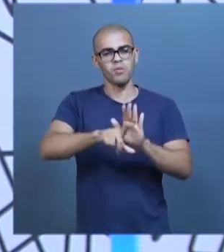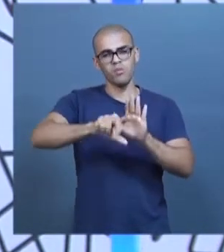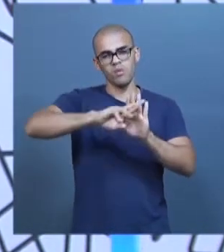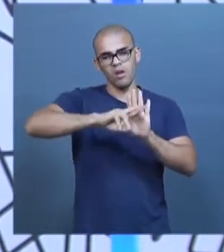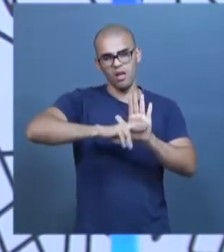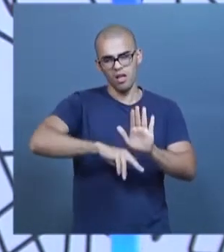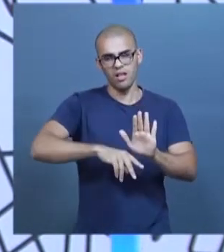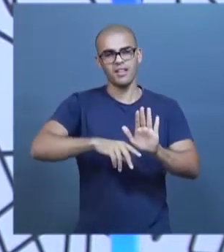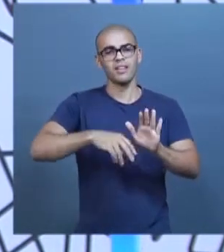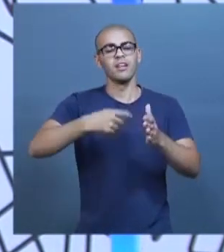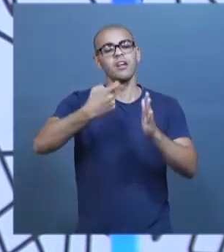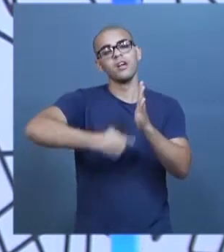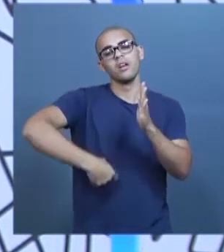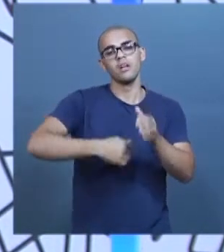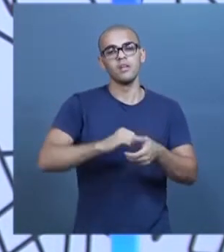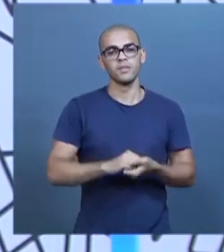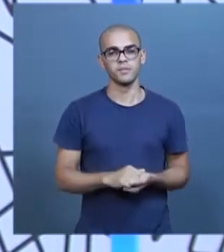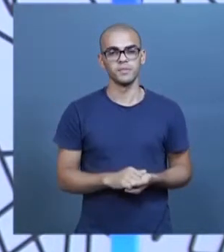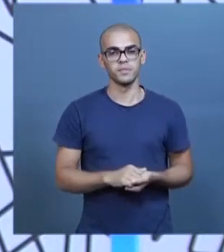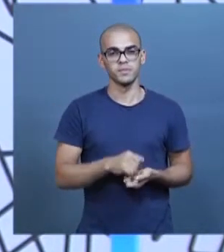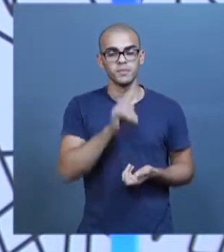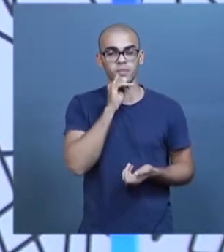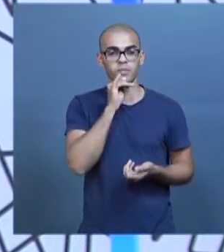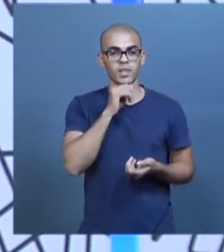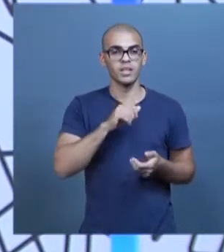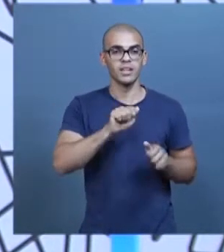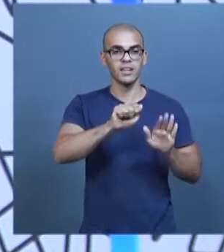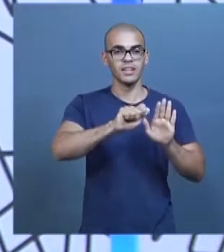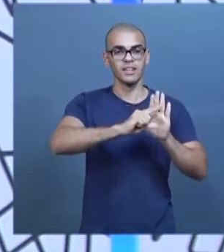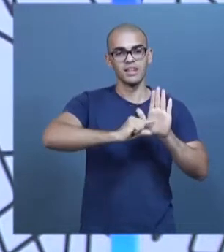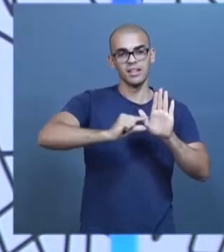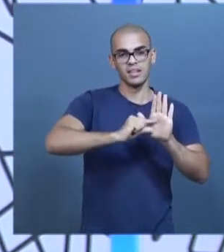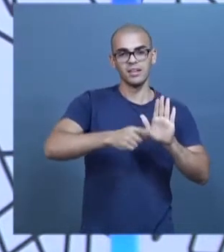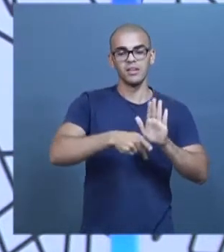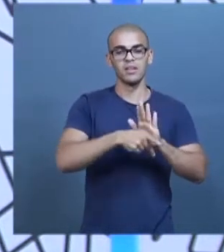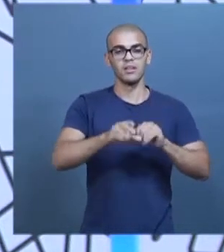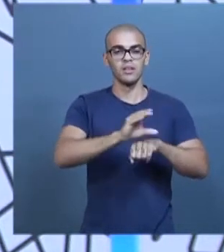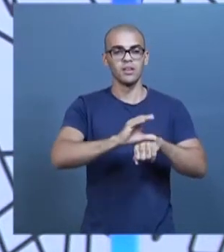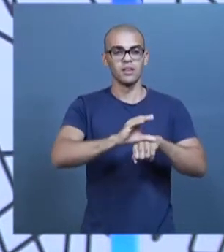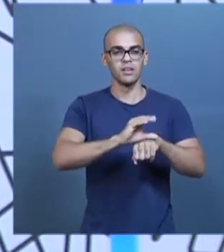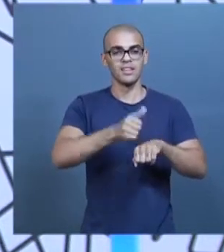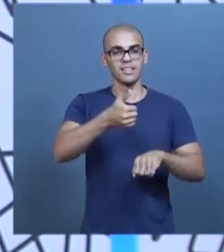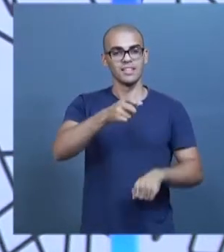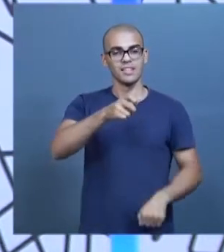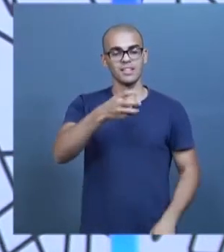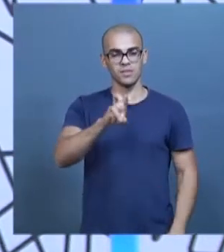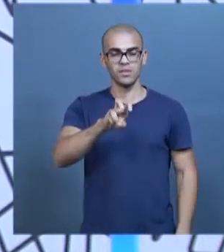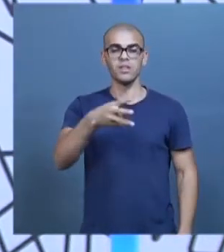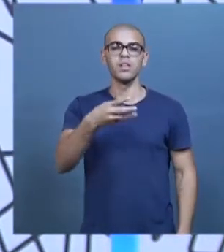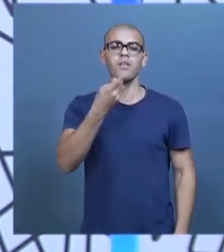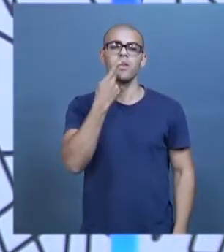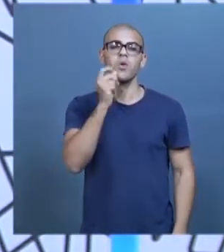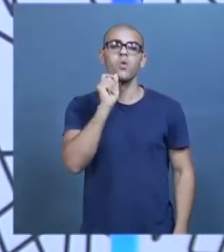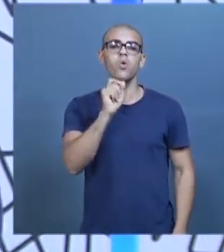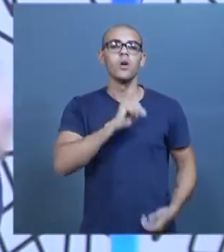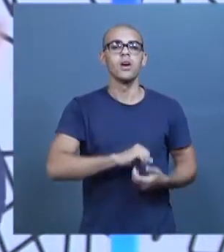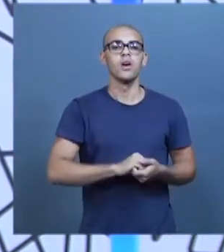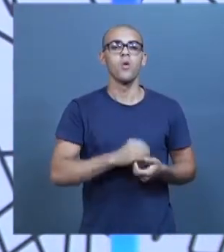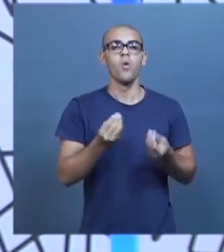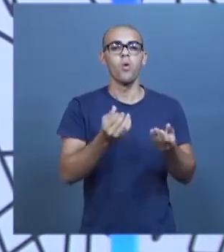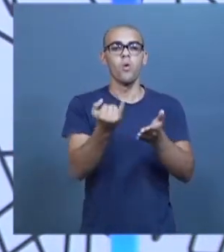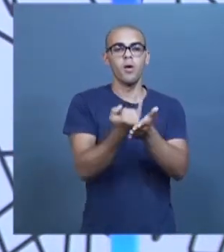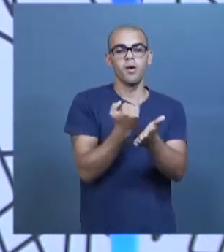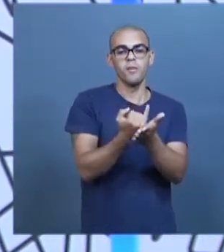consideração. Por exemplo, o artigo 153 da Constituição, que prevê os impostos da União, prevê